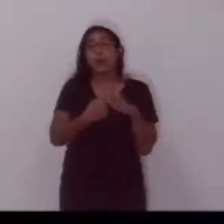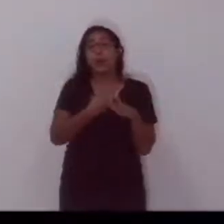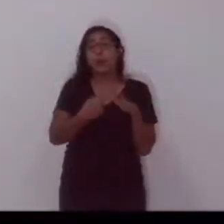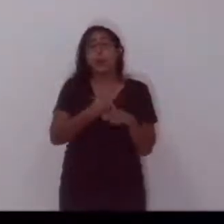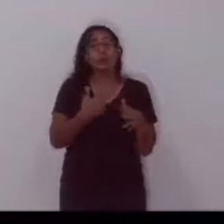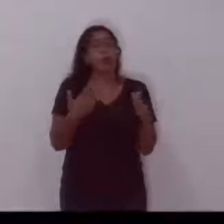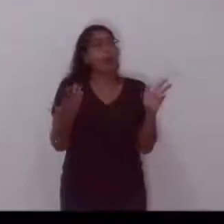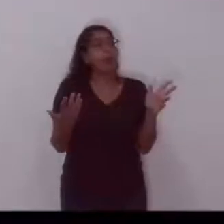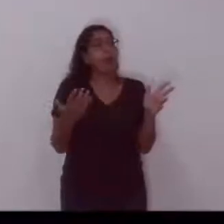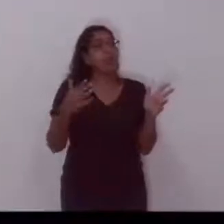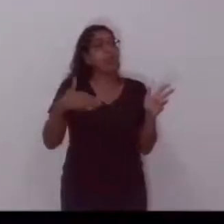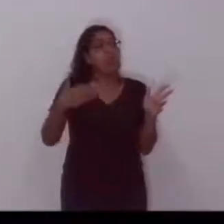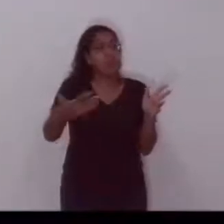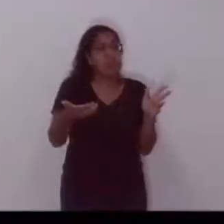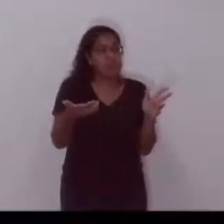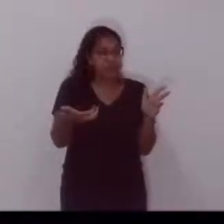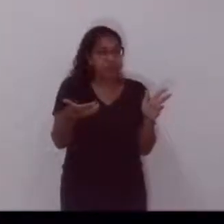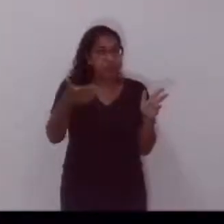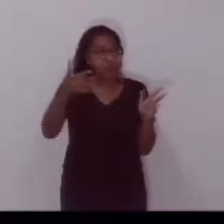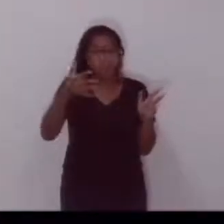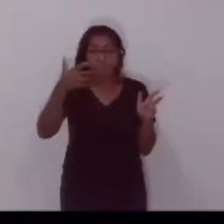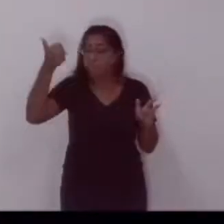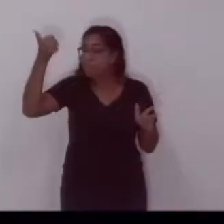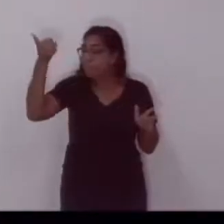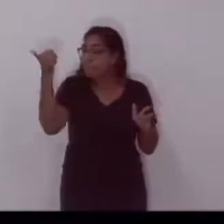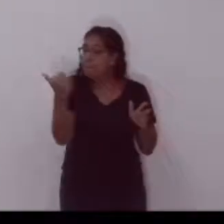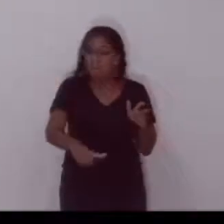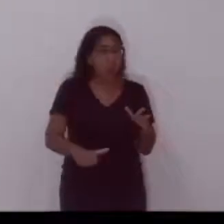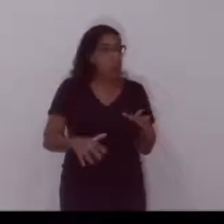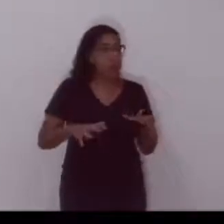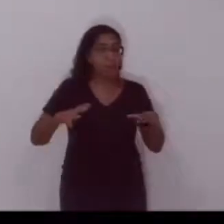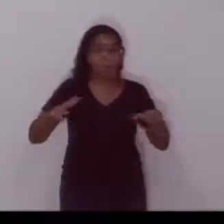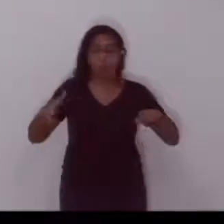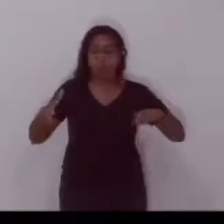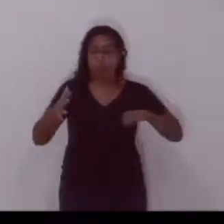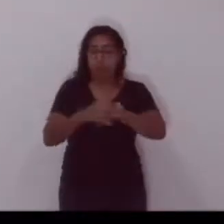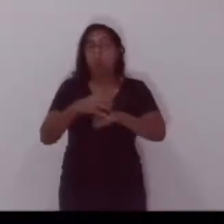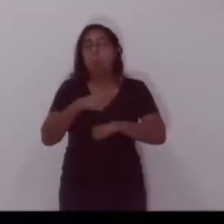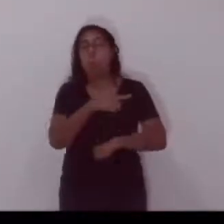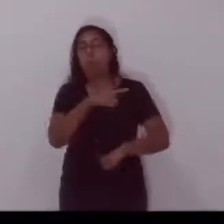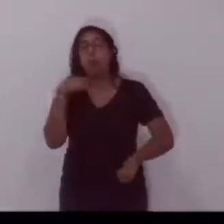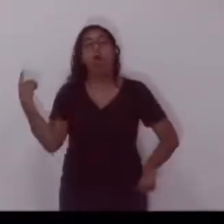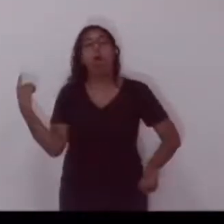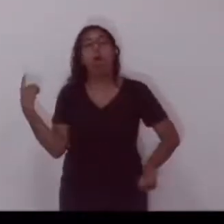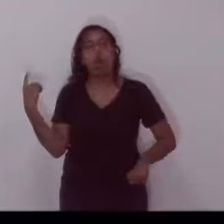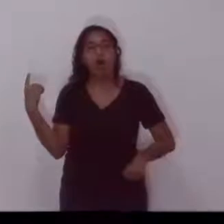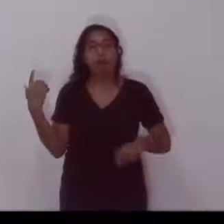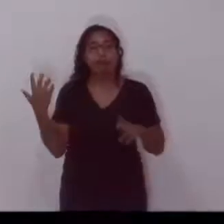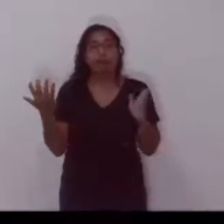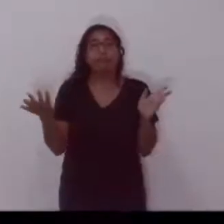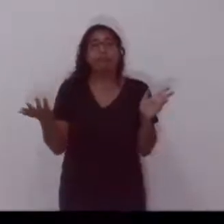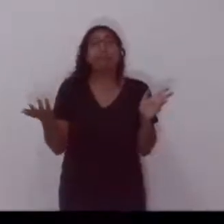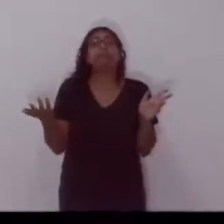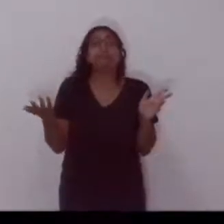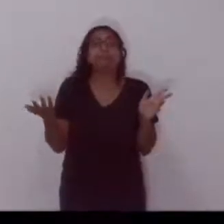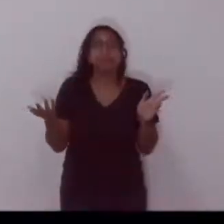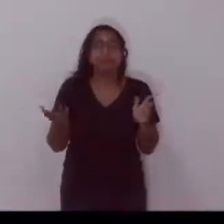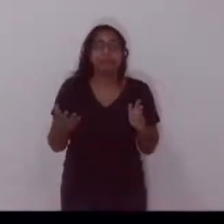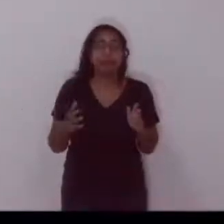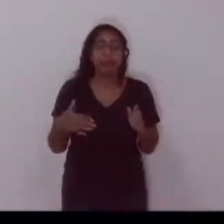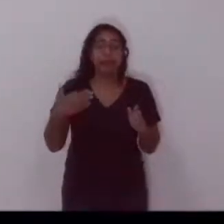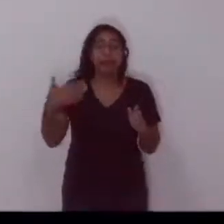esperar acontecer um acidente mais grave, até machucar alguém, aí vai ter que deslocar dinheiro de um outro local para fazer o que é